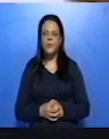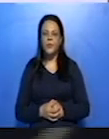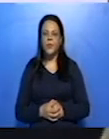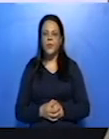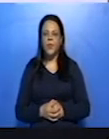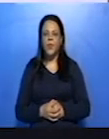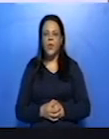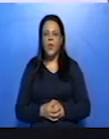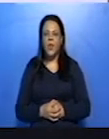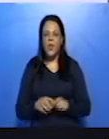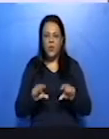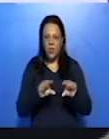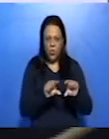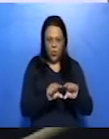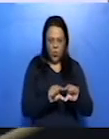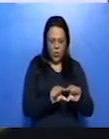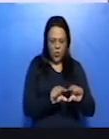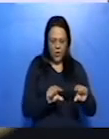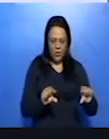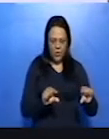E as orações subordinadas?